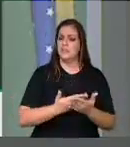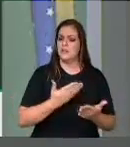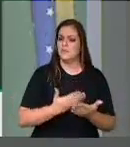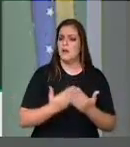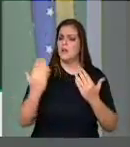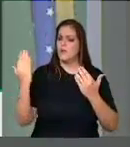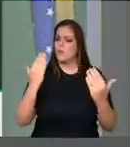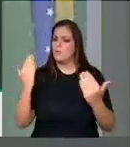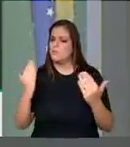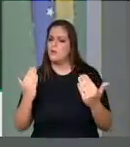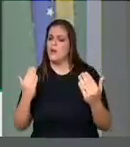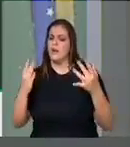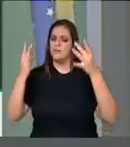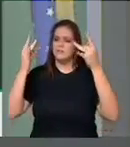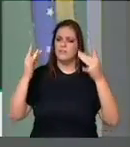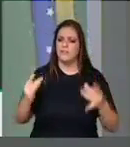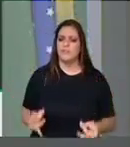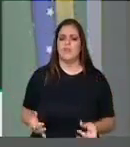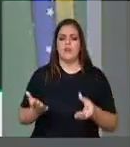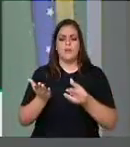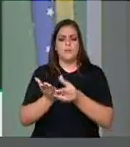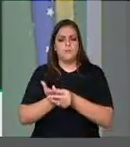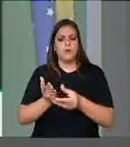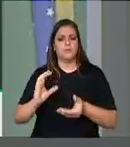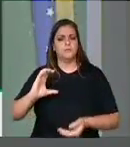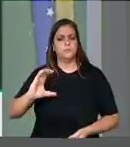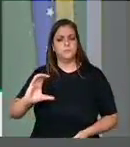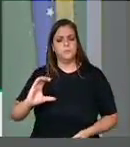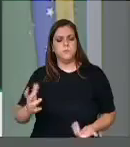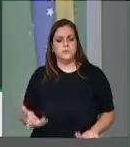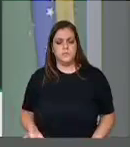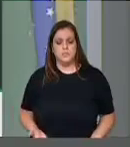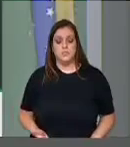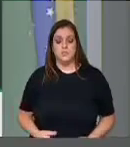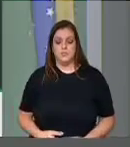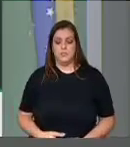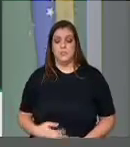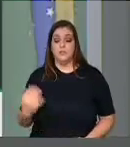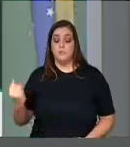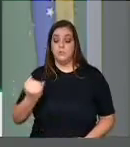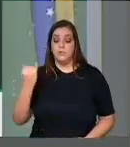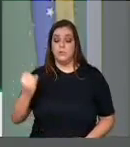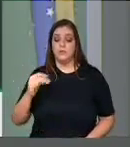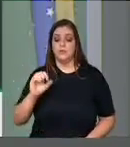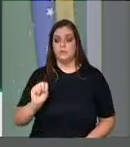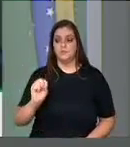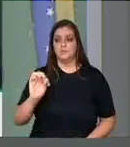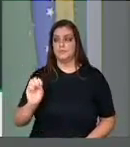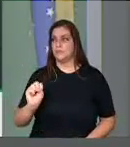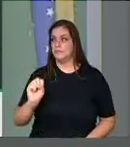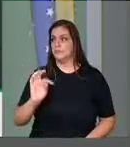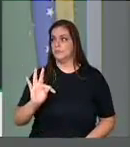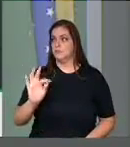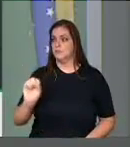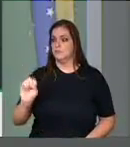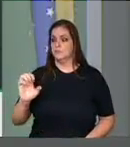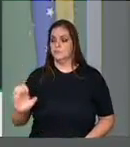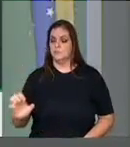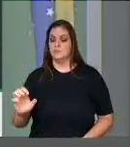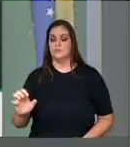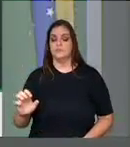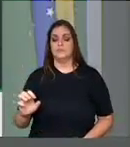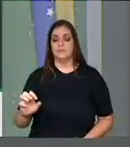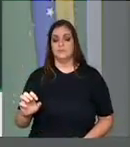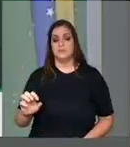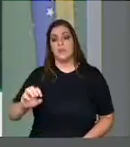concretos dos pilares de processos submetidos à apreensão do Tribunal Federal, que, no meu entender, deveria ser ou a Corte